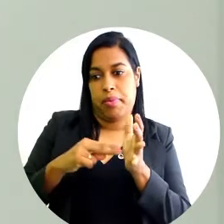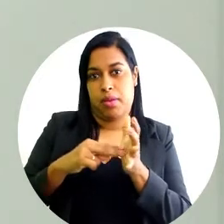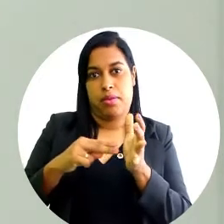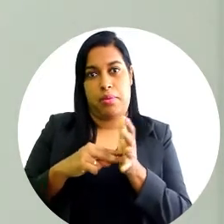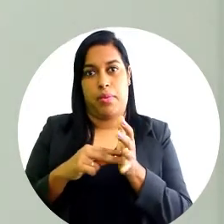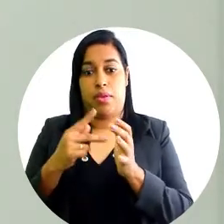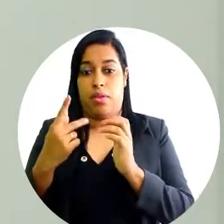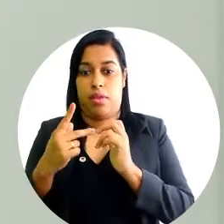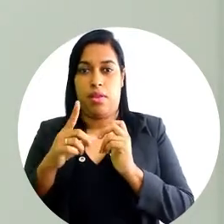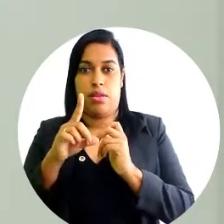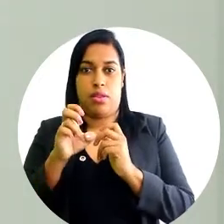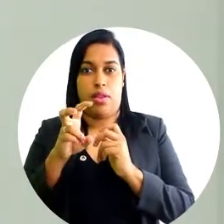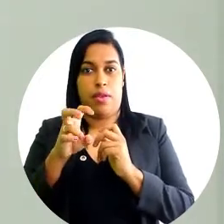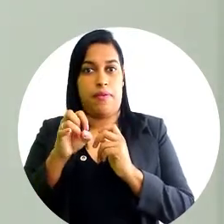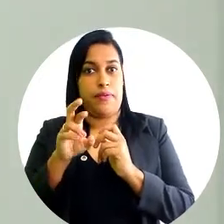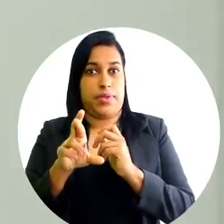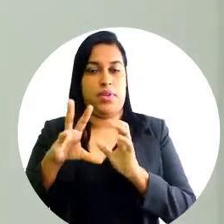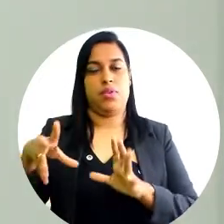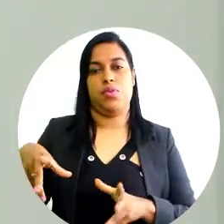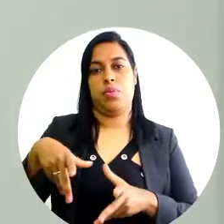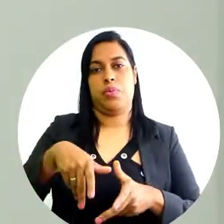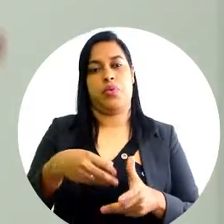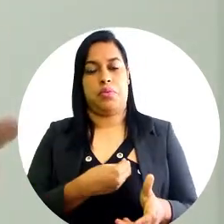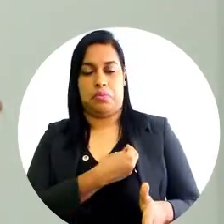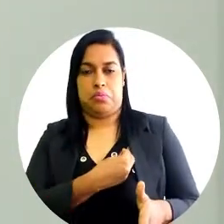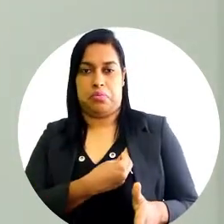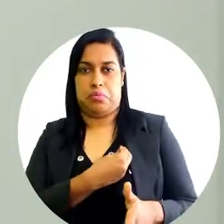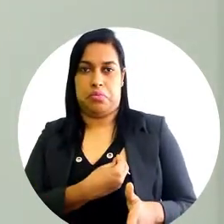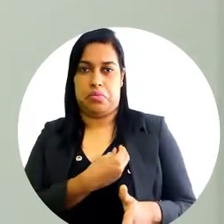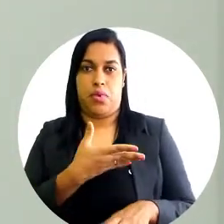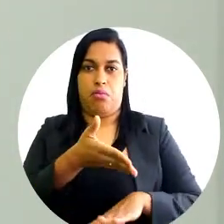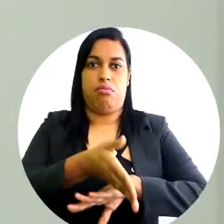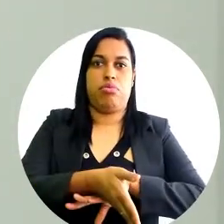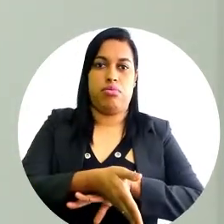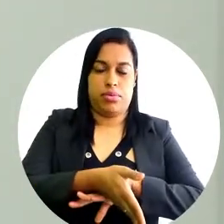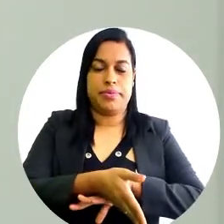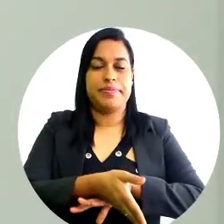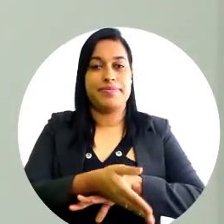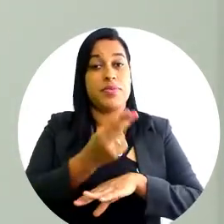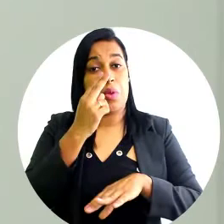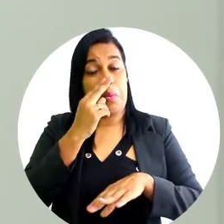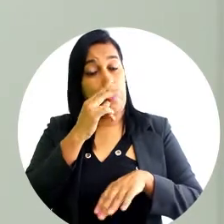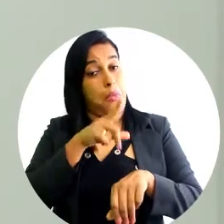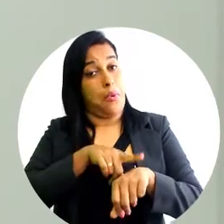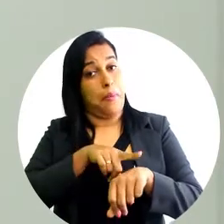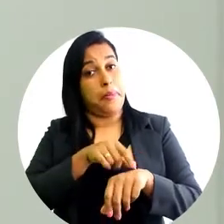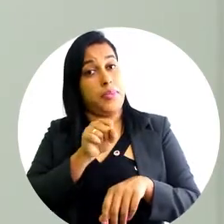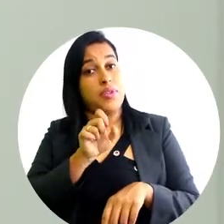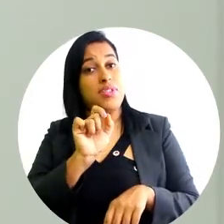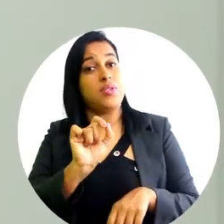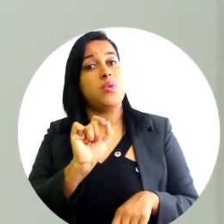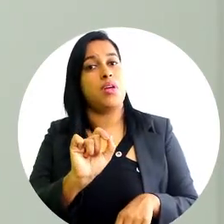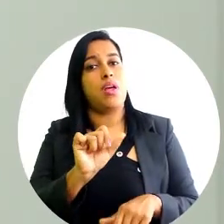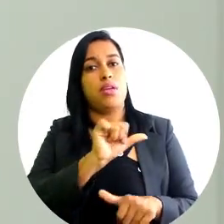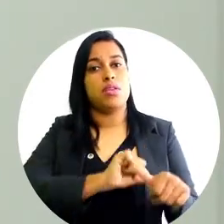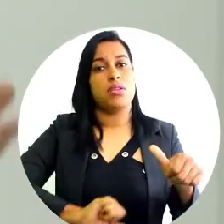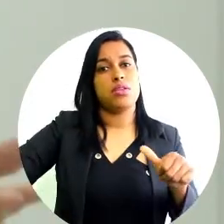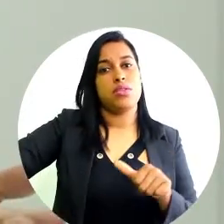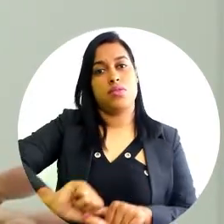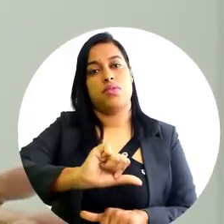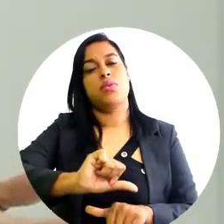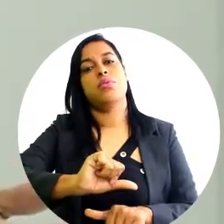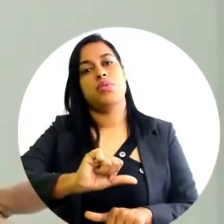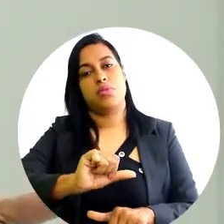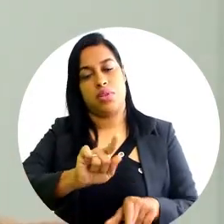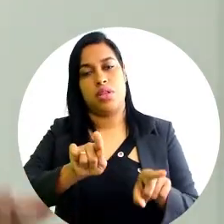dentro desse devir no mundo em que ele está inserido. Ao mesmo tempo em que ele faz